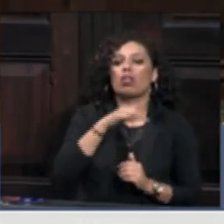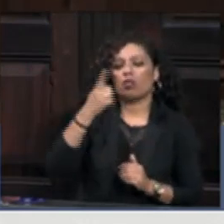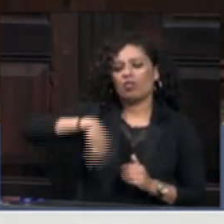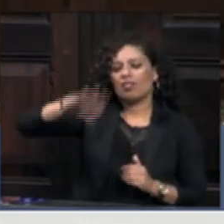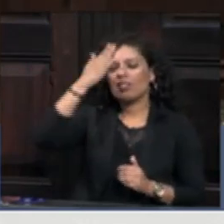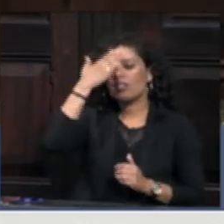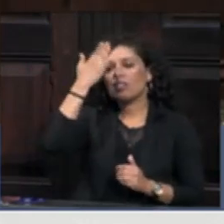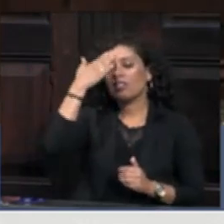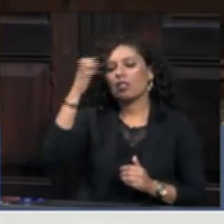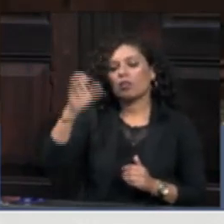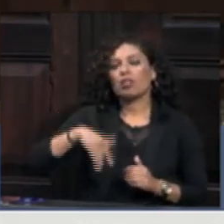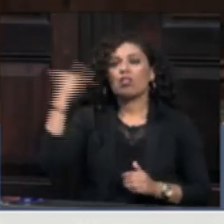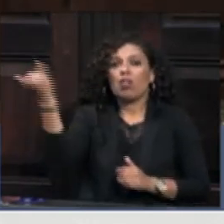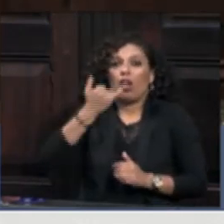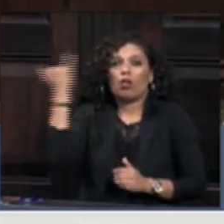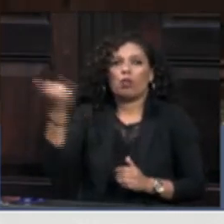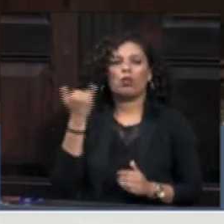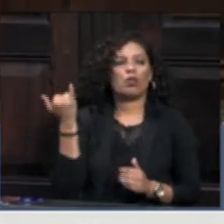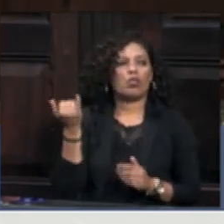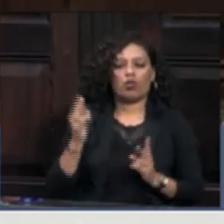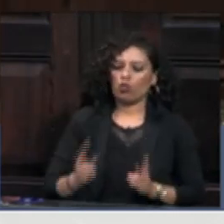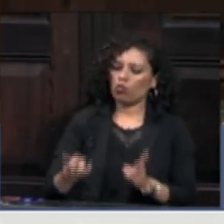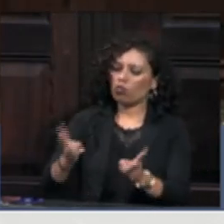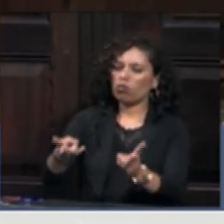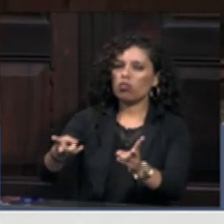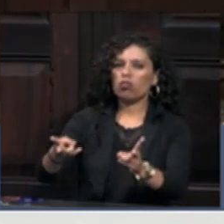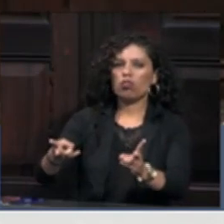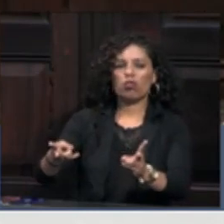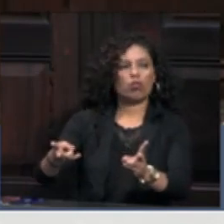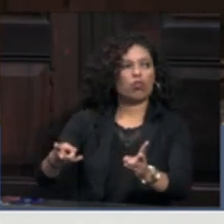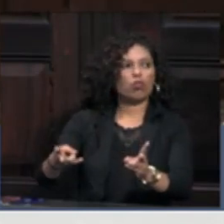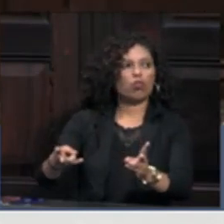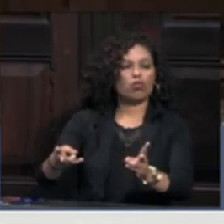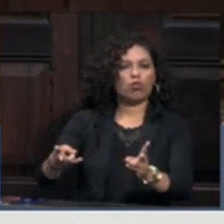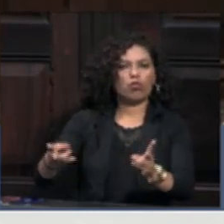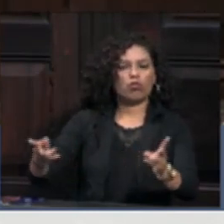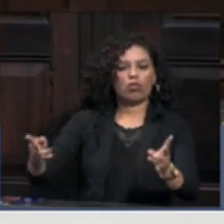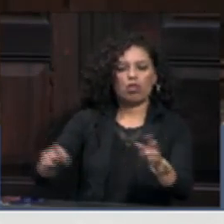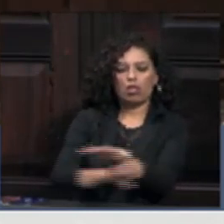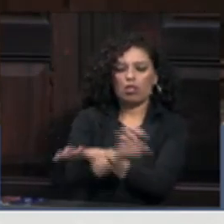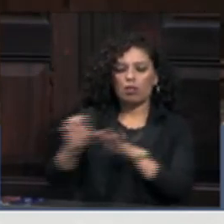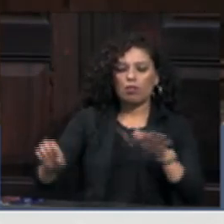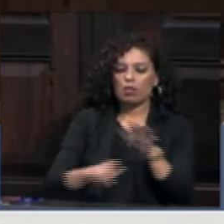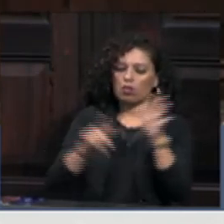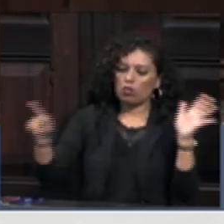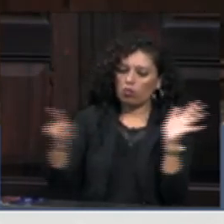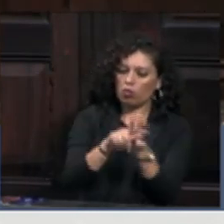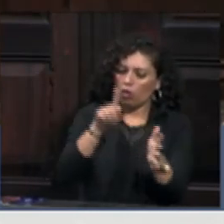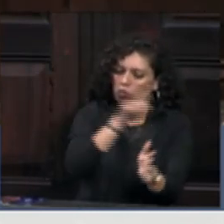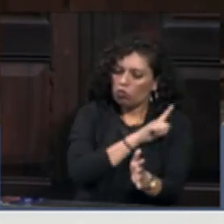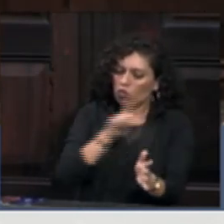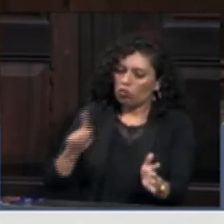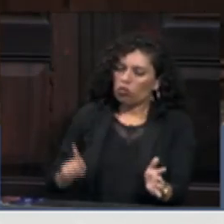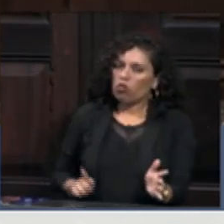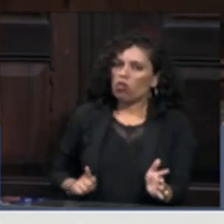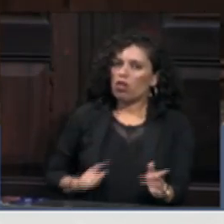necessário preservá-la como empresa pública estatal e indivisível,